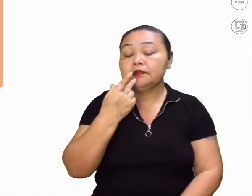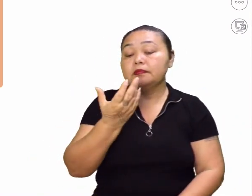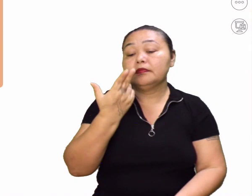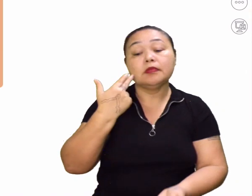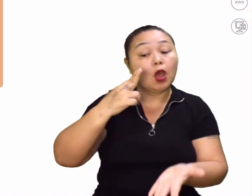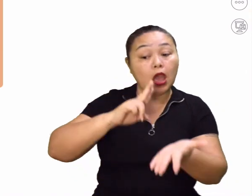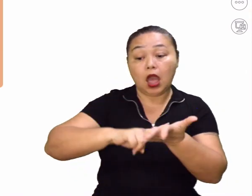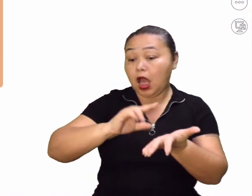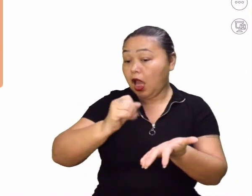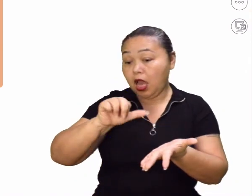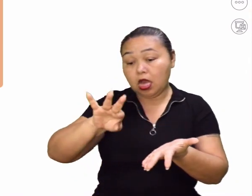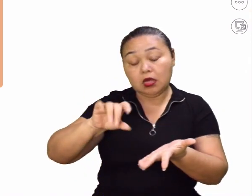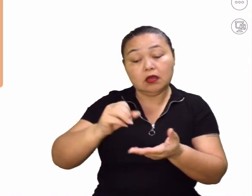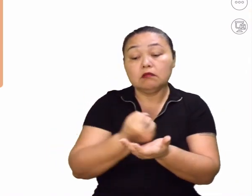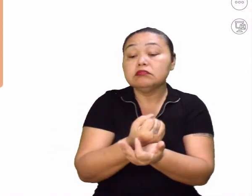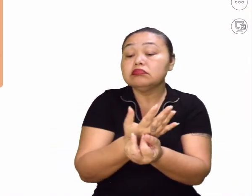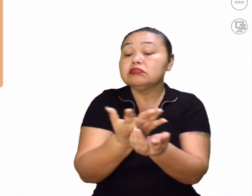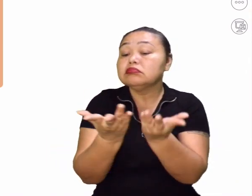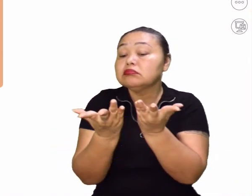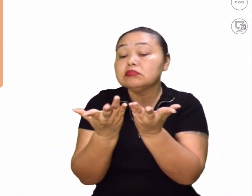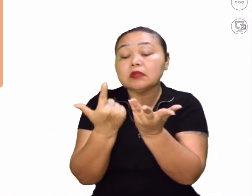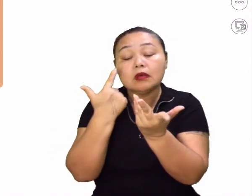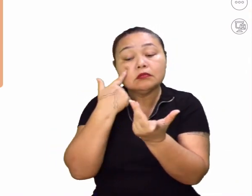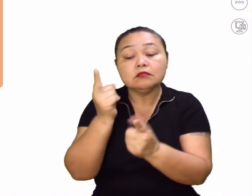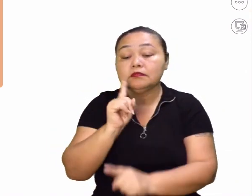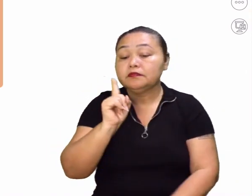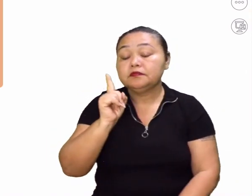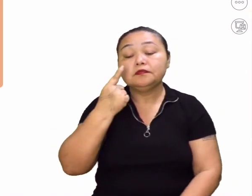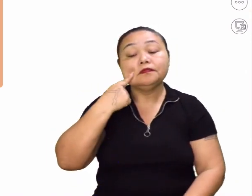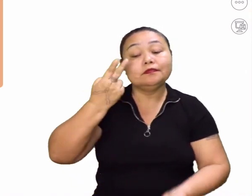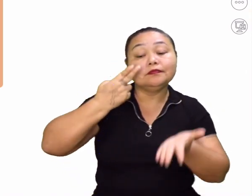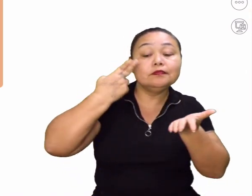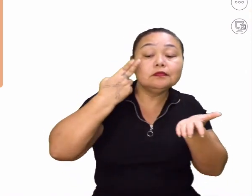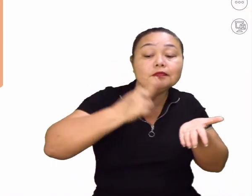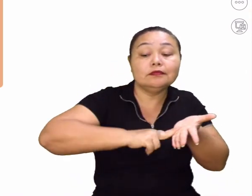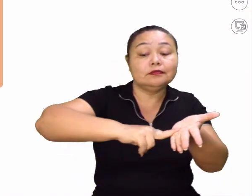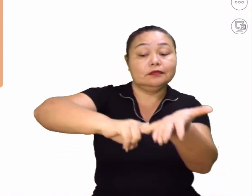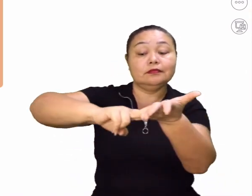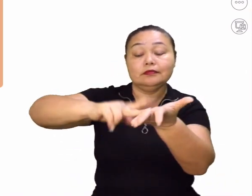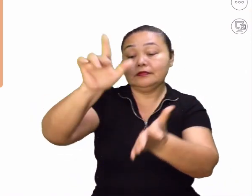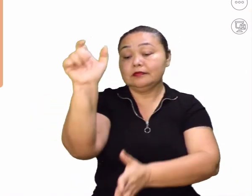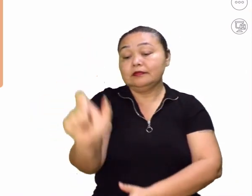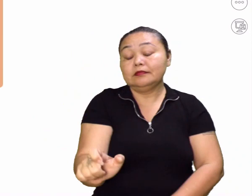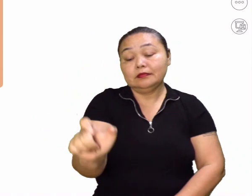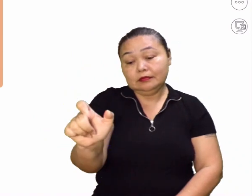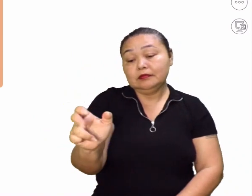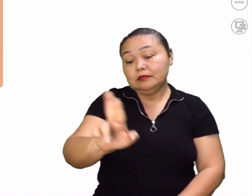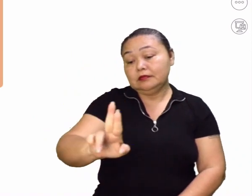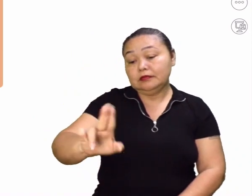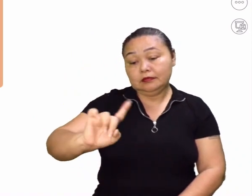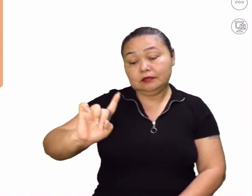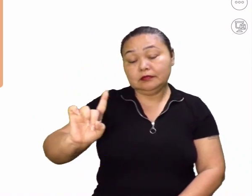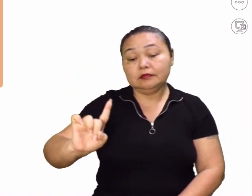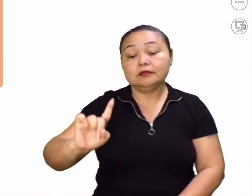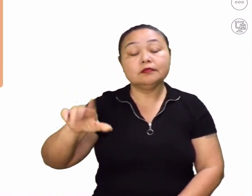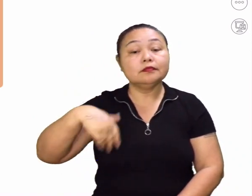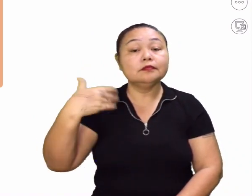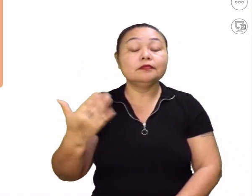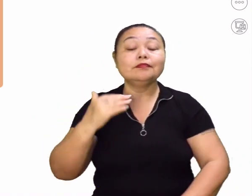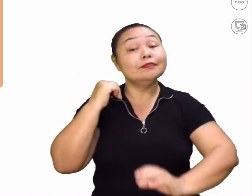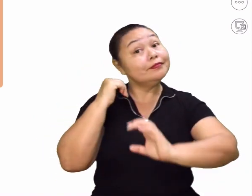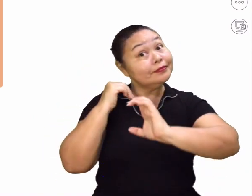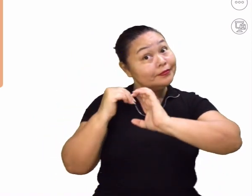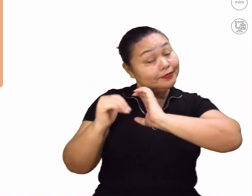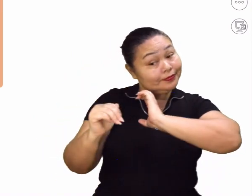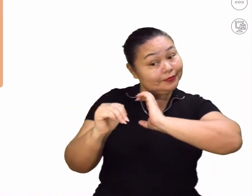carta, nem carta de baralho, nem carta que a gente manda, né, para as pessoas, né? Que nem está em desuso também, né? Hoje a gente manda